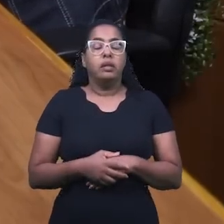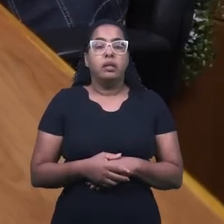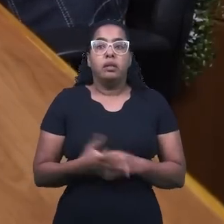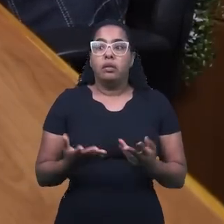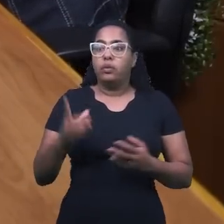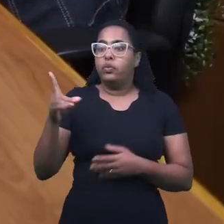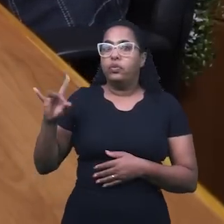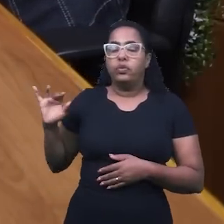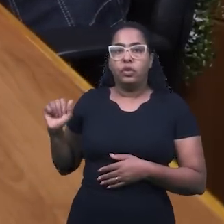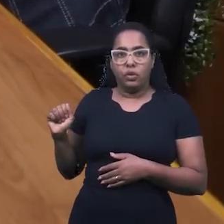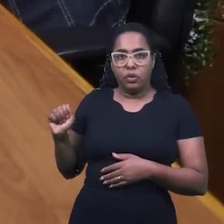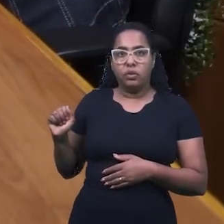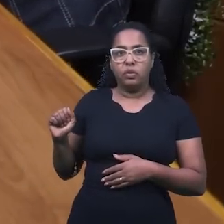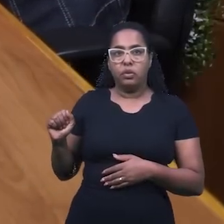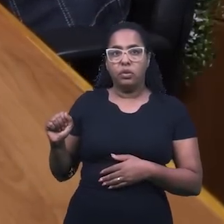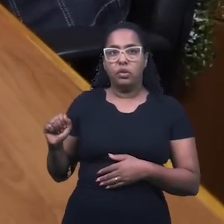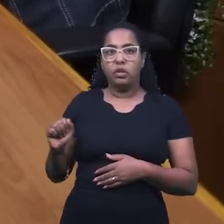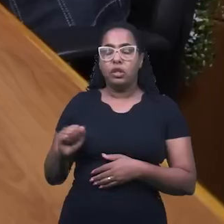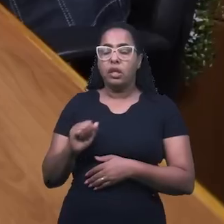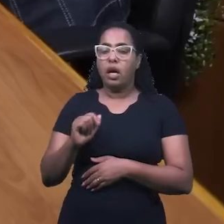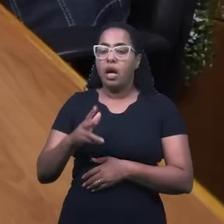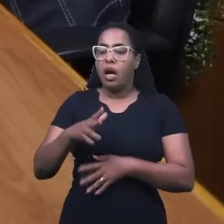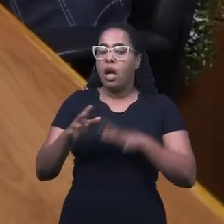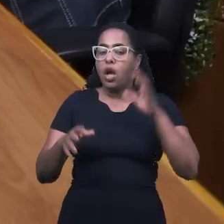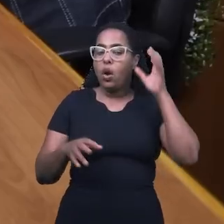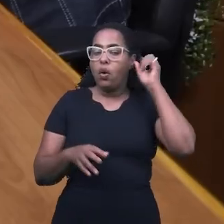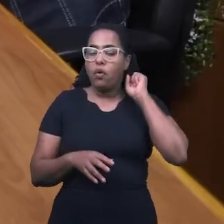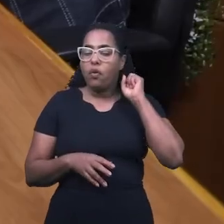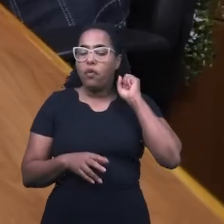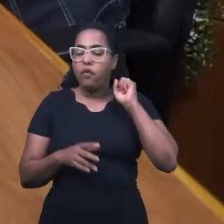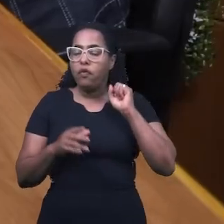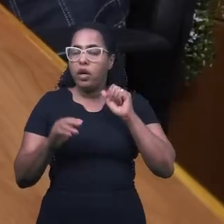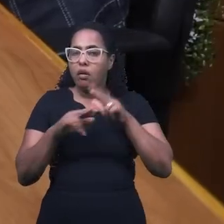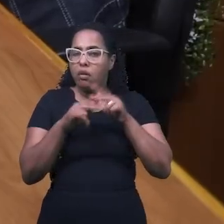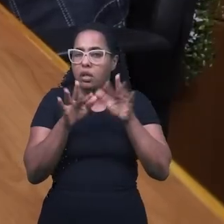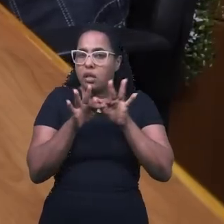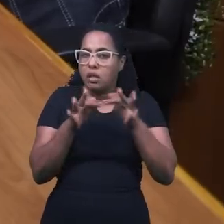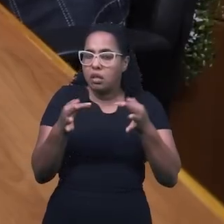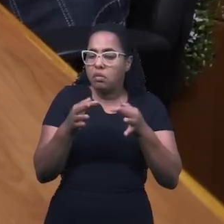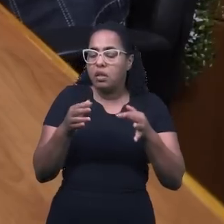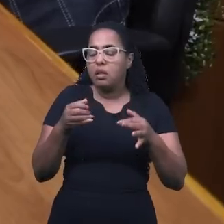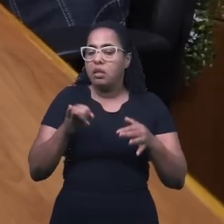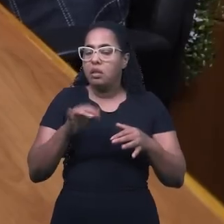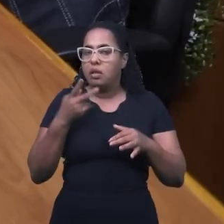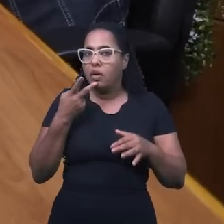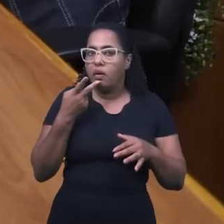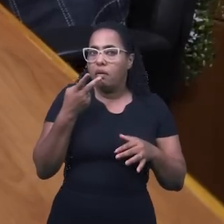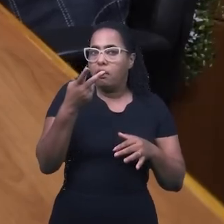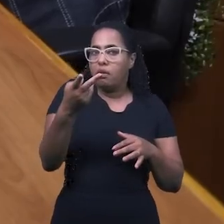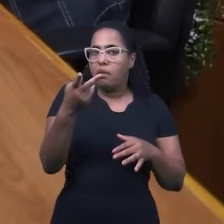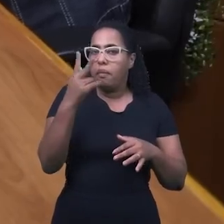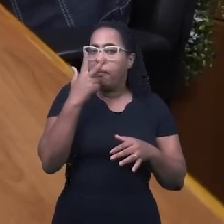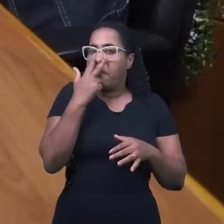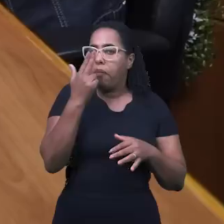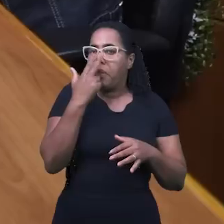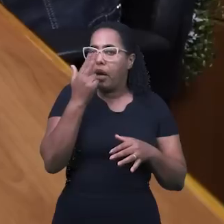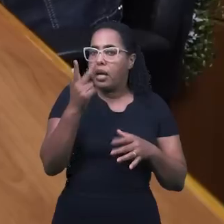Então um dia eu ouvi uma coisa tão simples que se eu